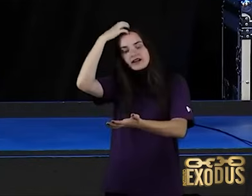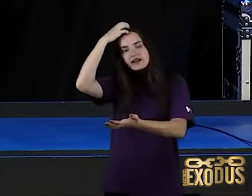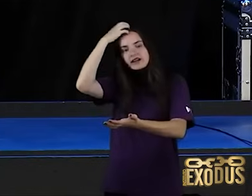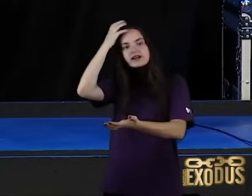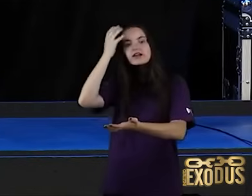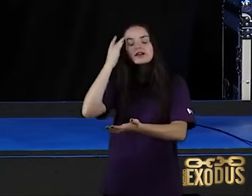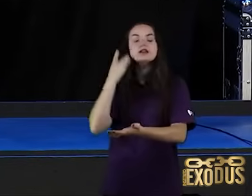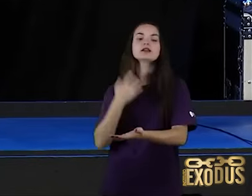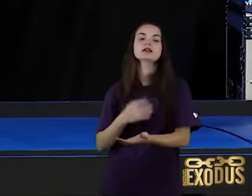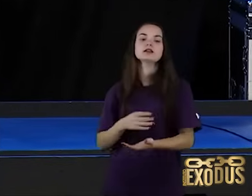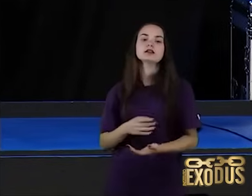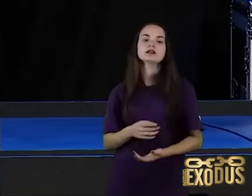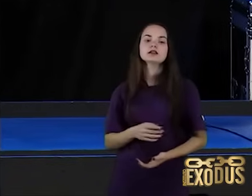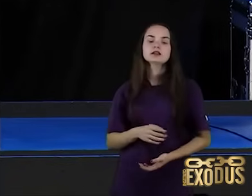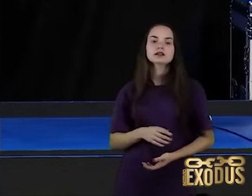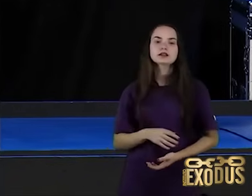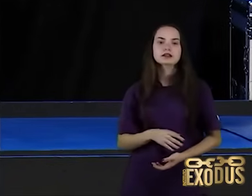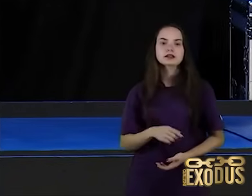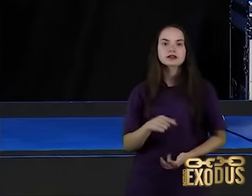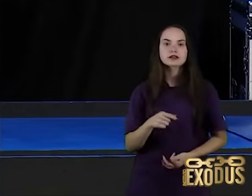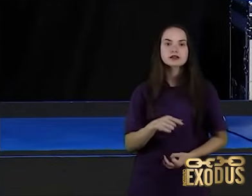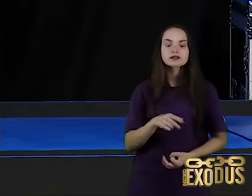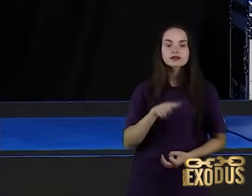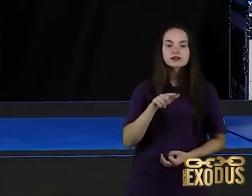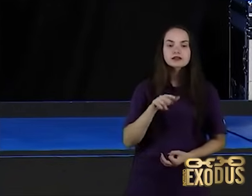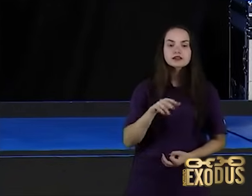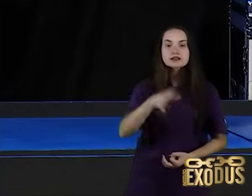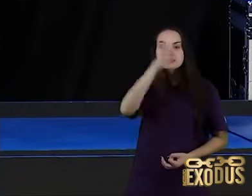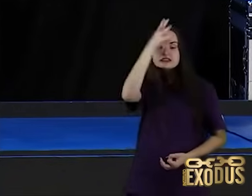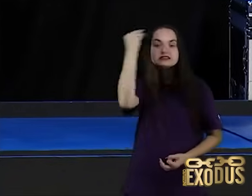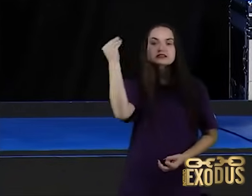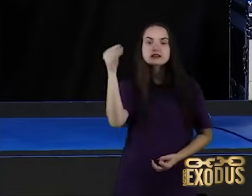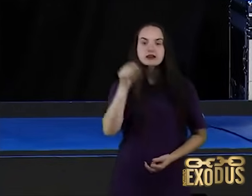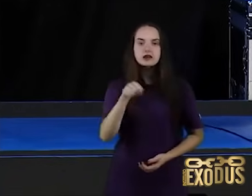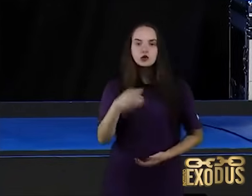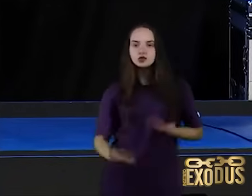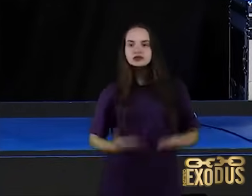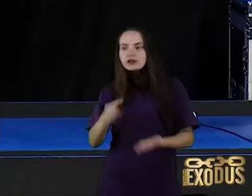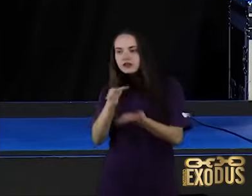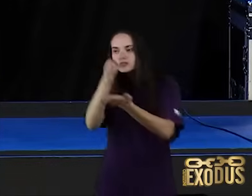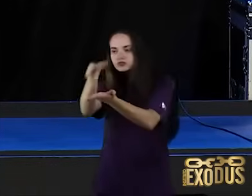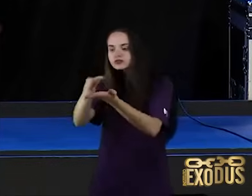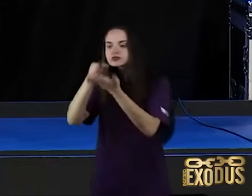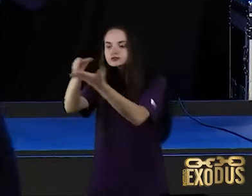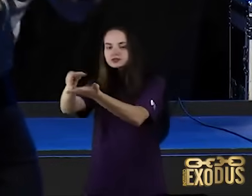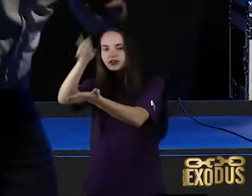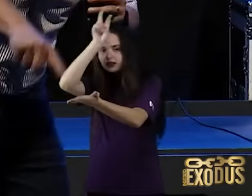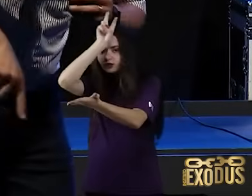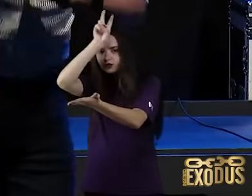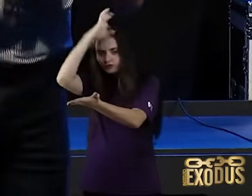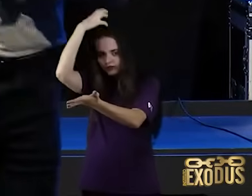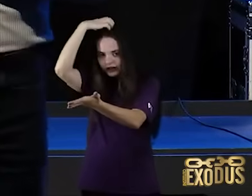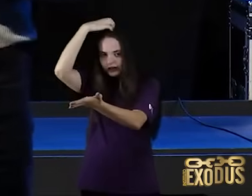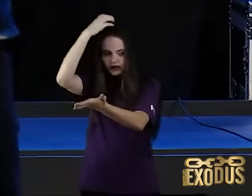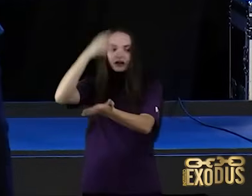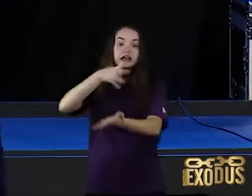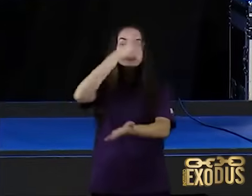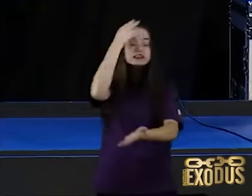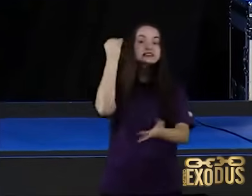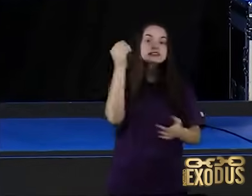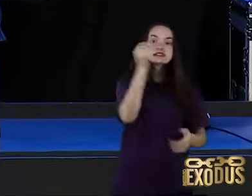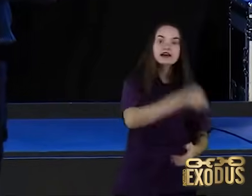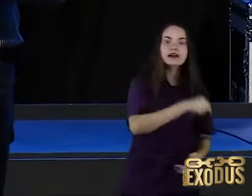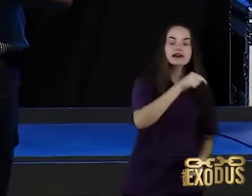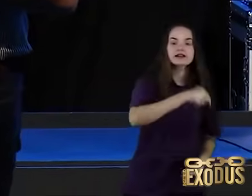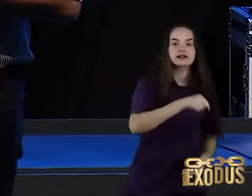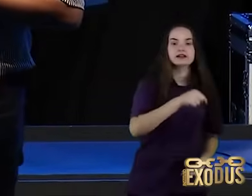gente o copeiro é livre e se esquece de se esquece de José agora se o copeiro tivesse se lembrado